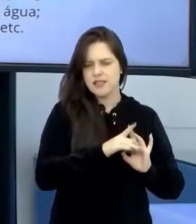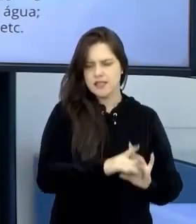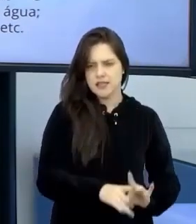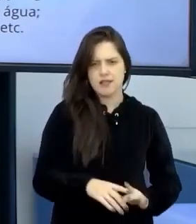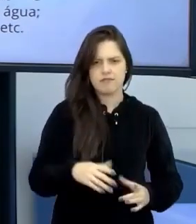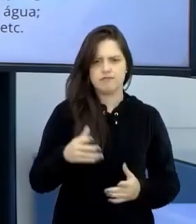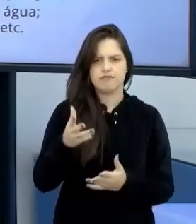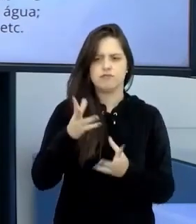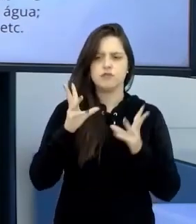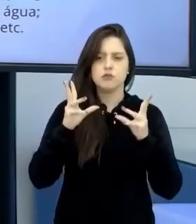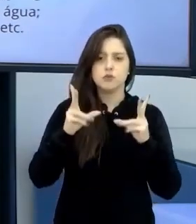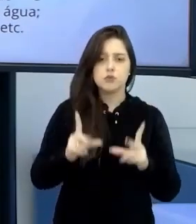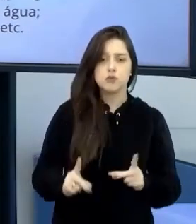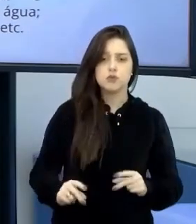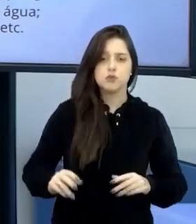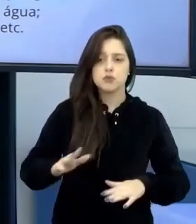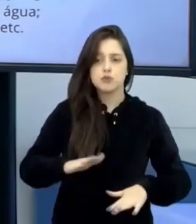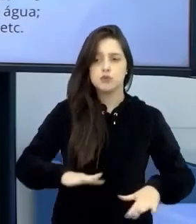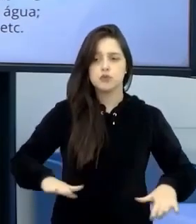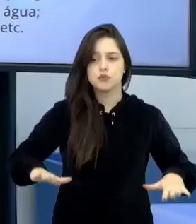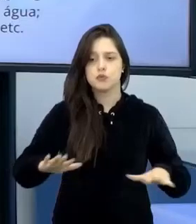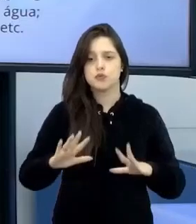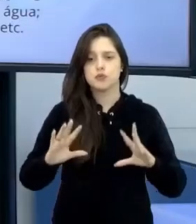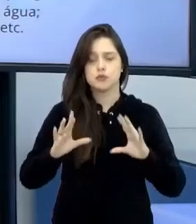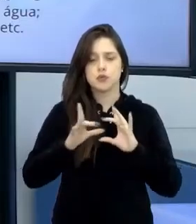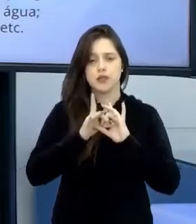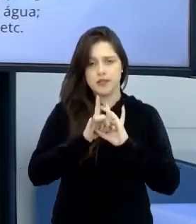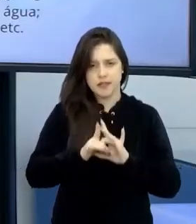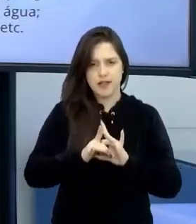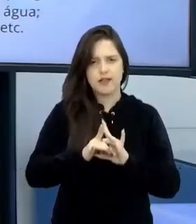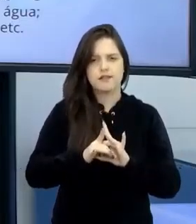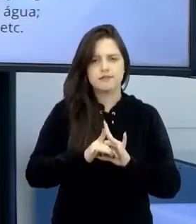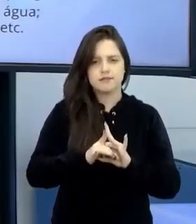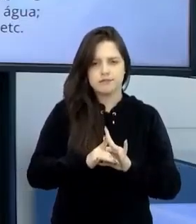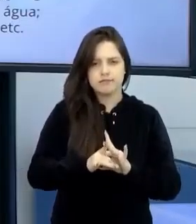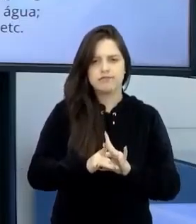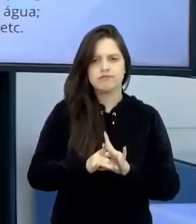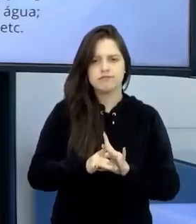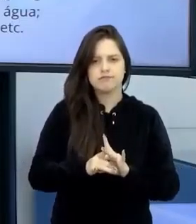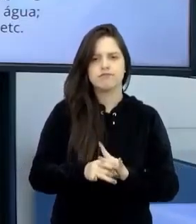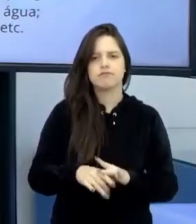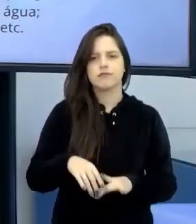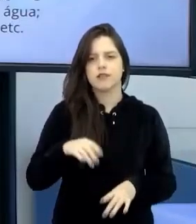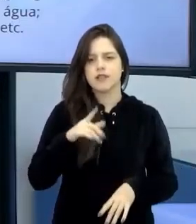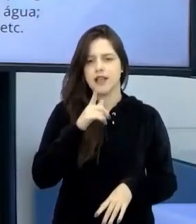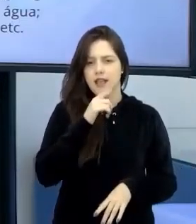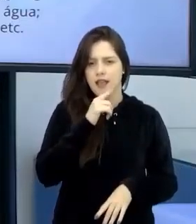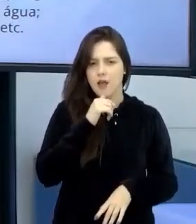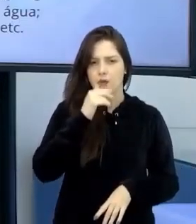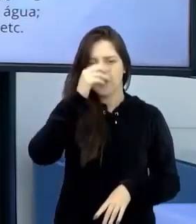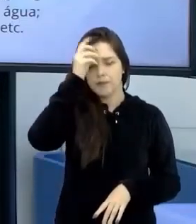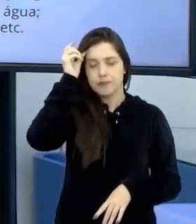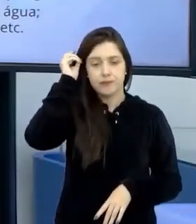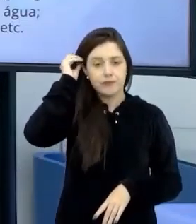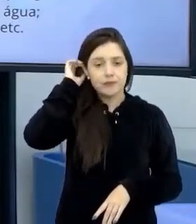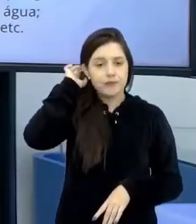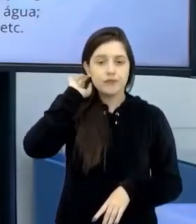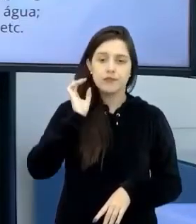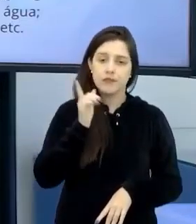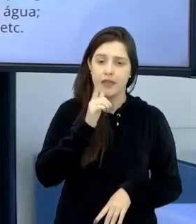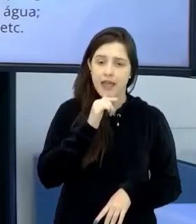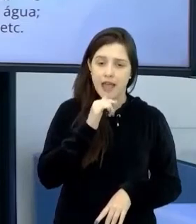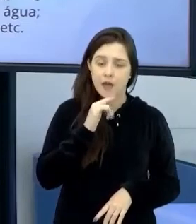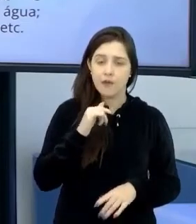interligado, Quando a gente fala de forças intermoleculares, nós estamos falando de estado físico da água, como por exemplo, a água ela tem